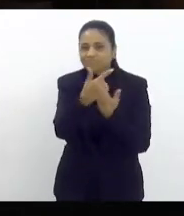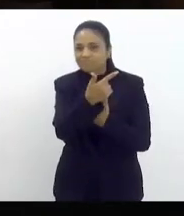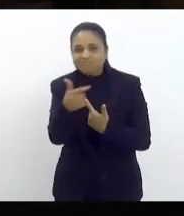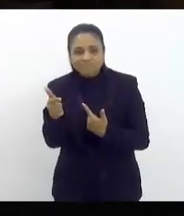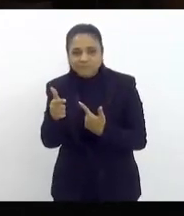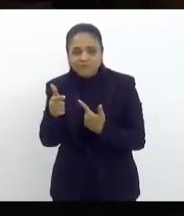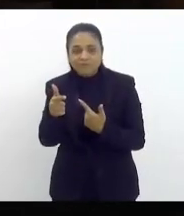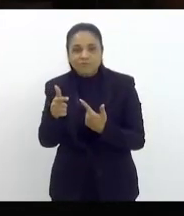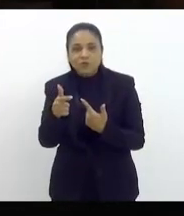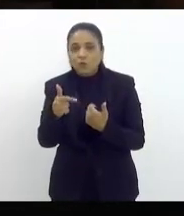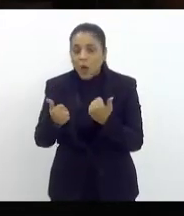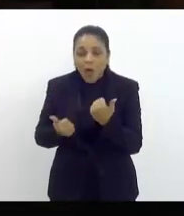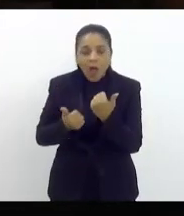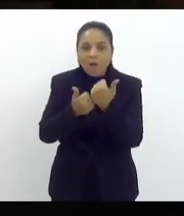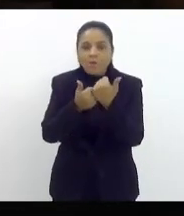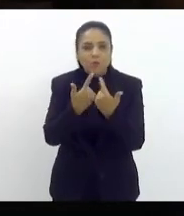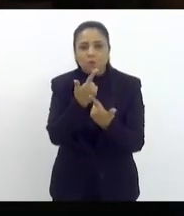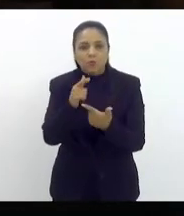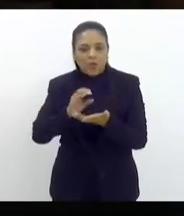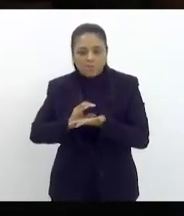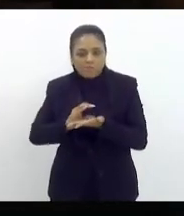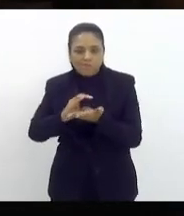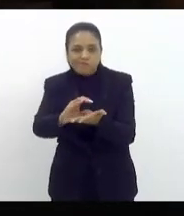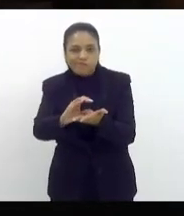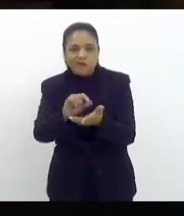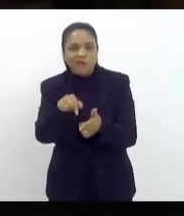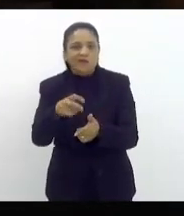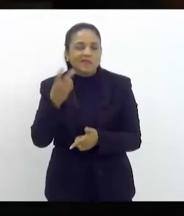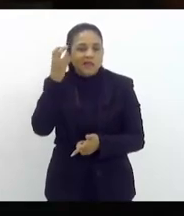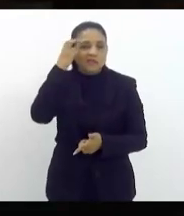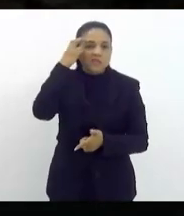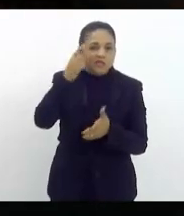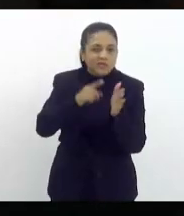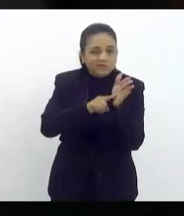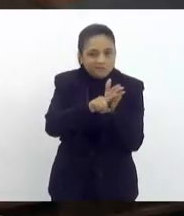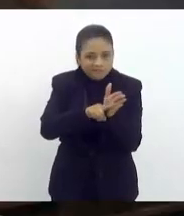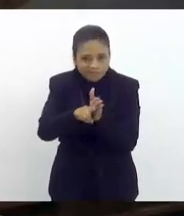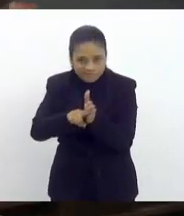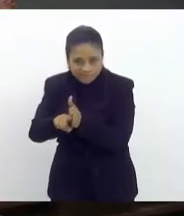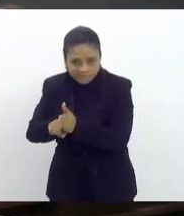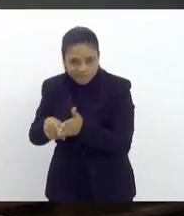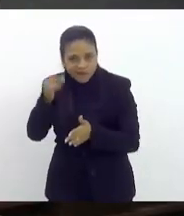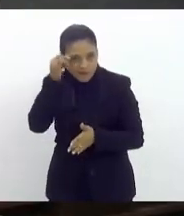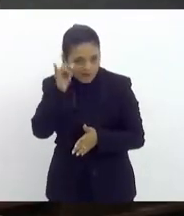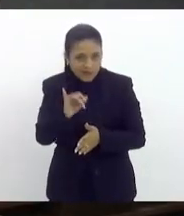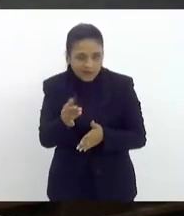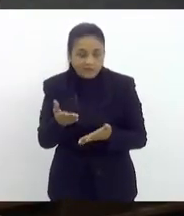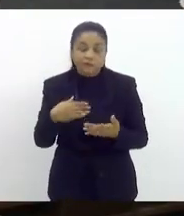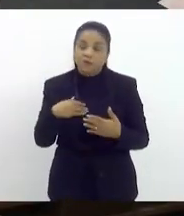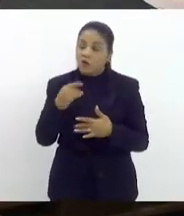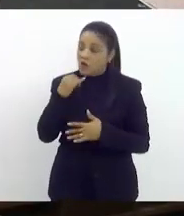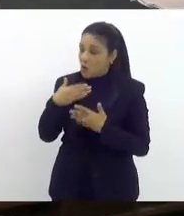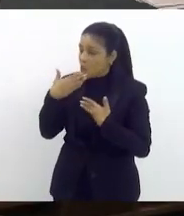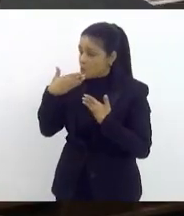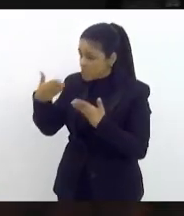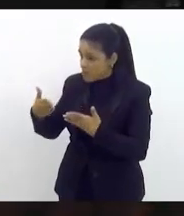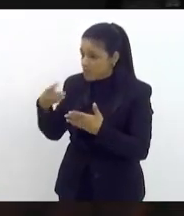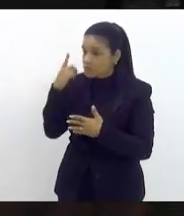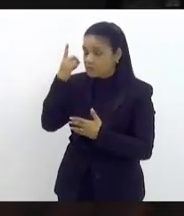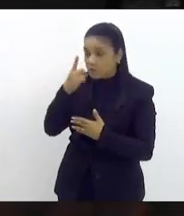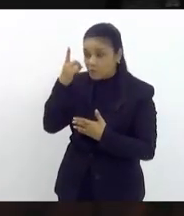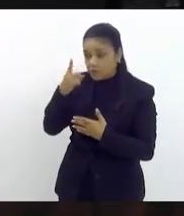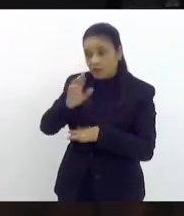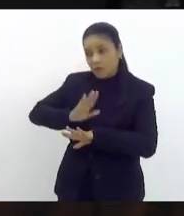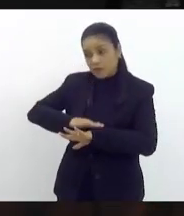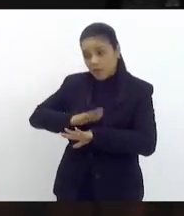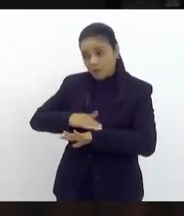não aposta em investimento em inteligência e informação e prevenção. que conclua que o tempo já estourou